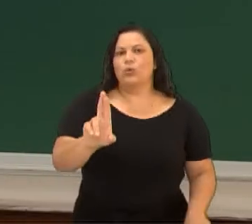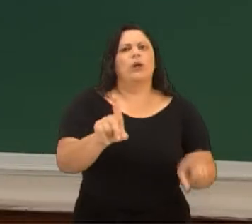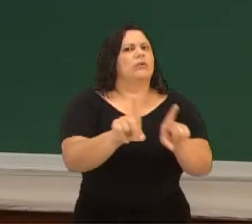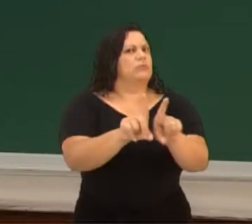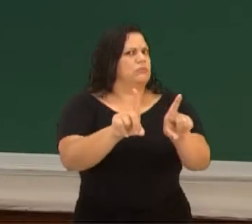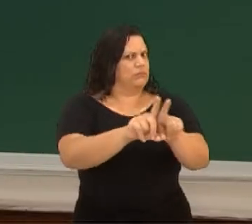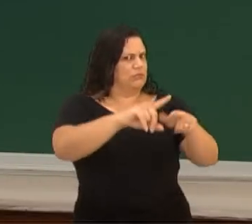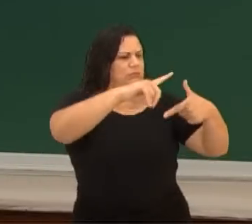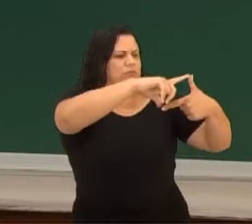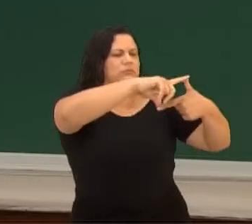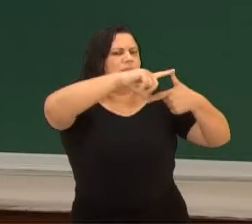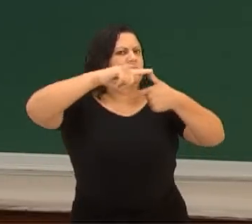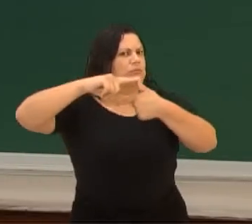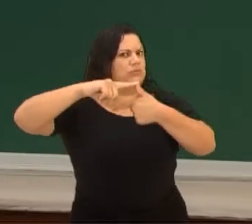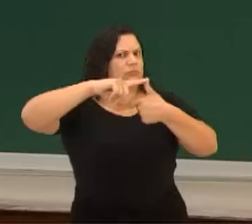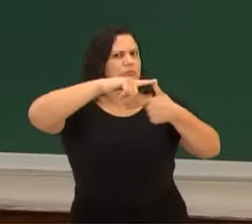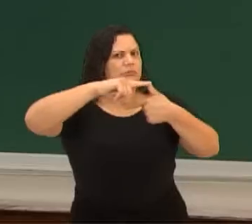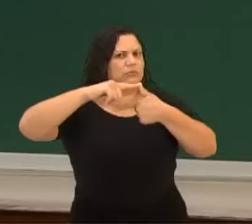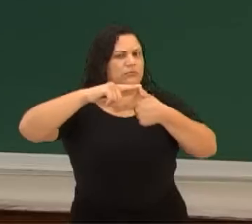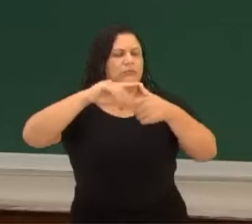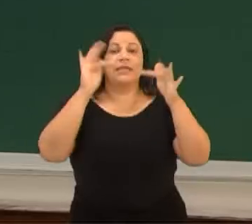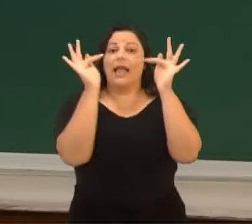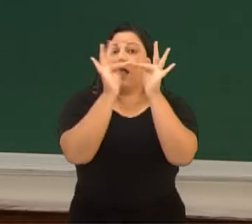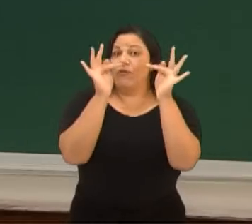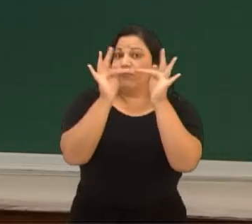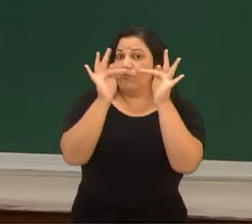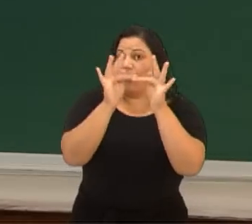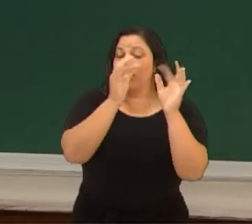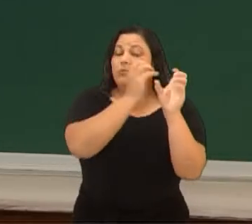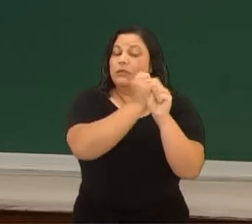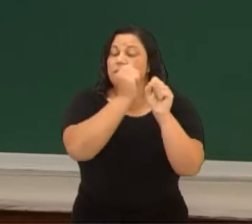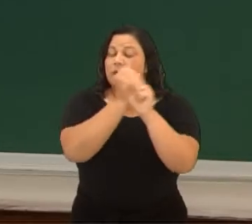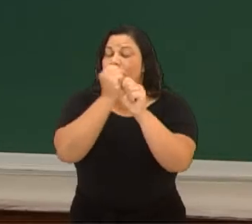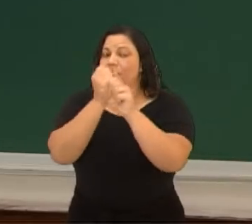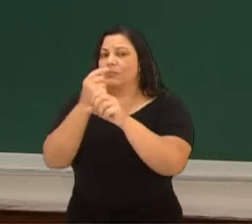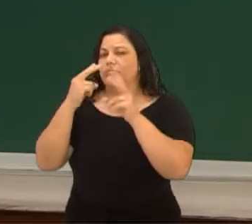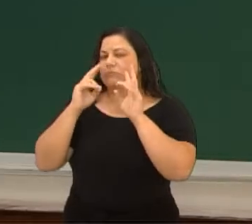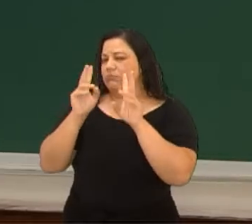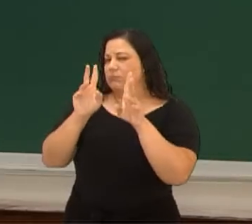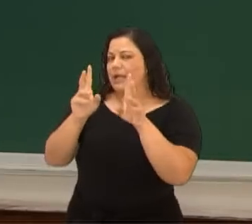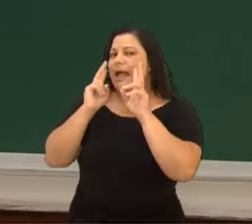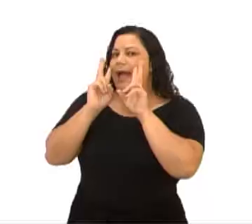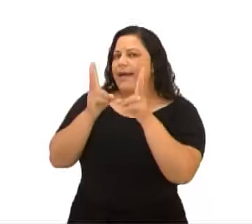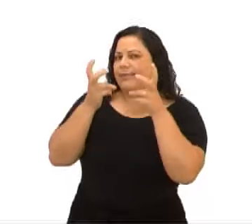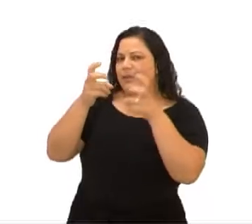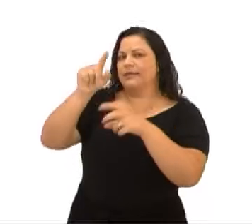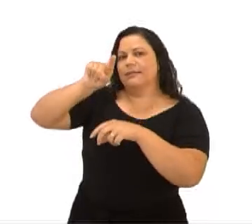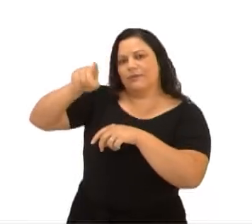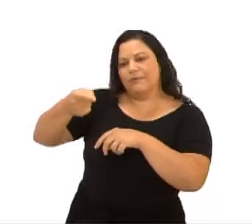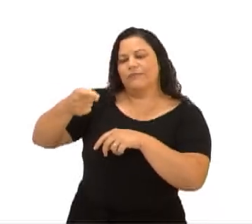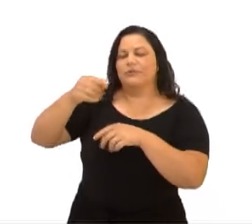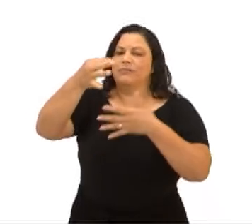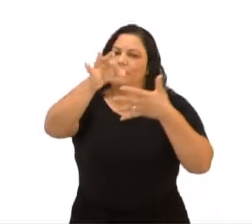retângulo. Joga na fórmula do retângulo, calcula, atenção com a vírgula. Daqui a pouco a gente corrige.